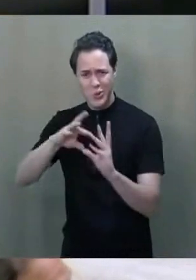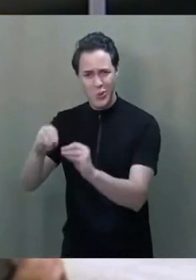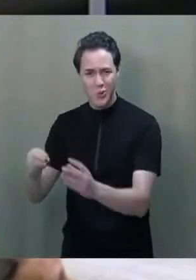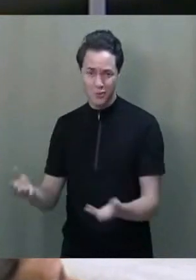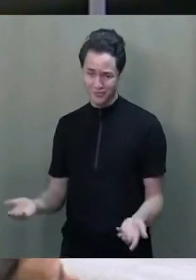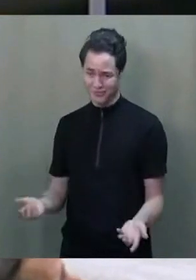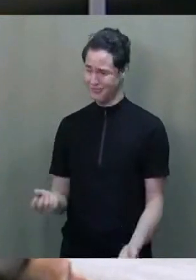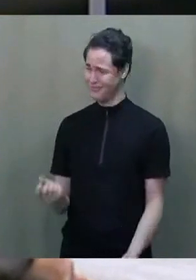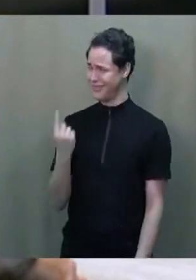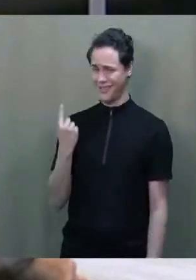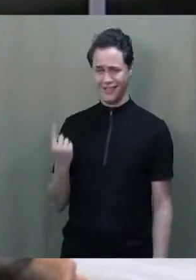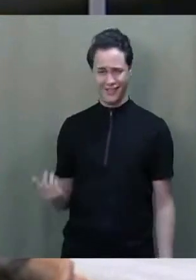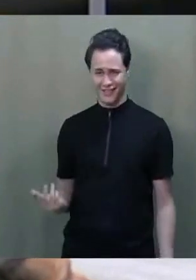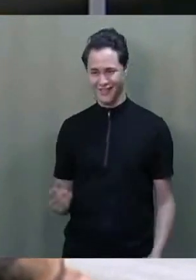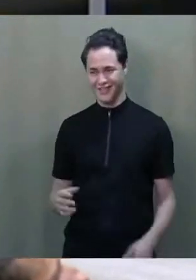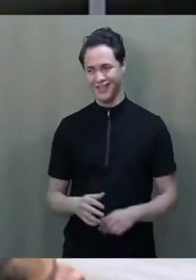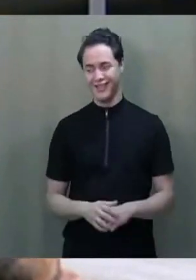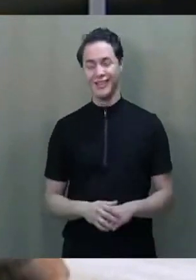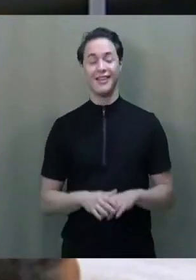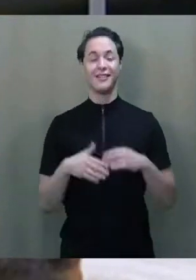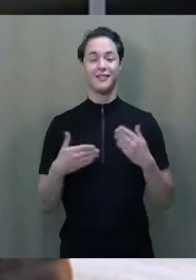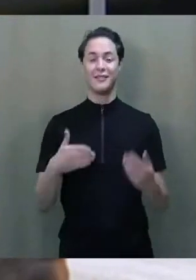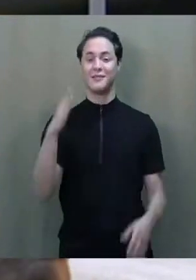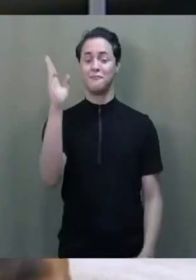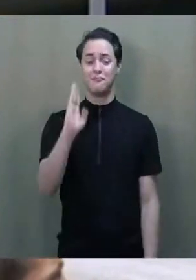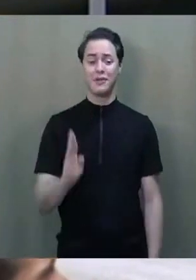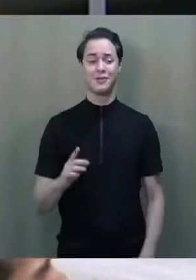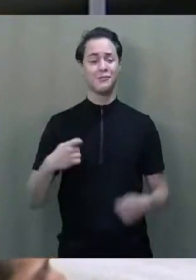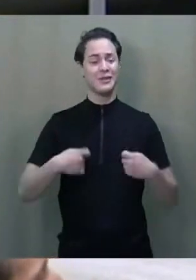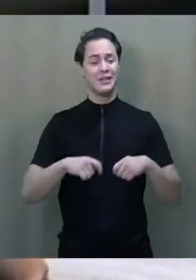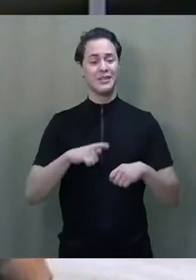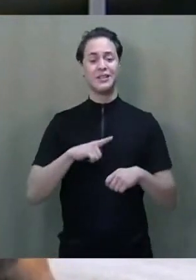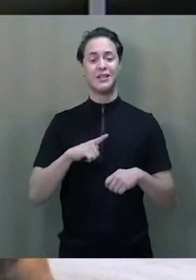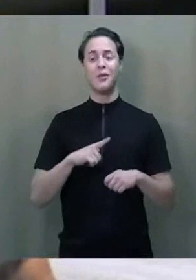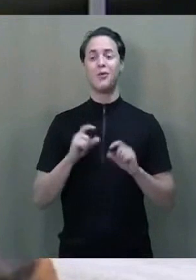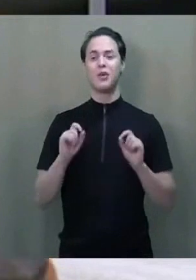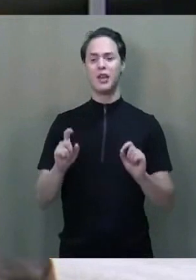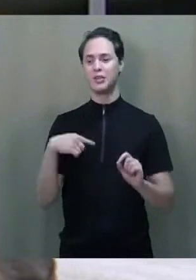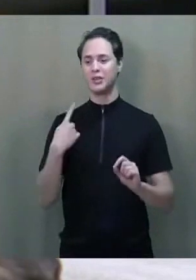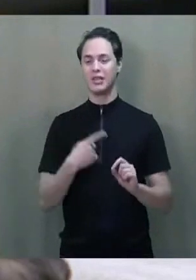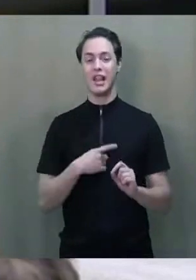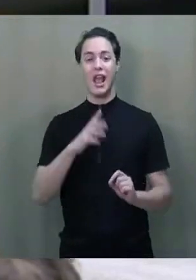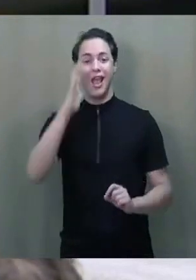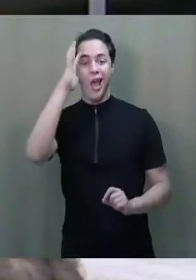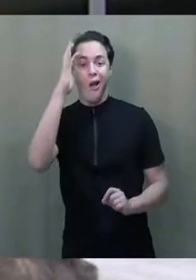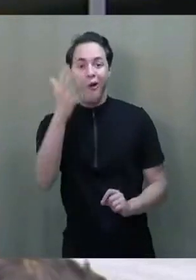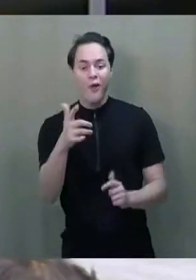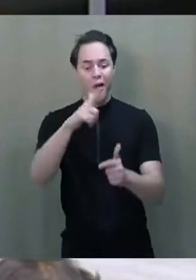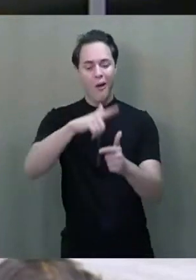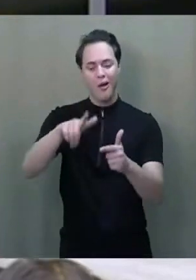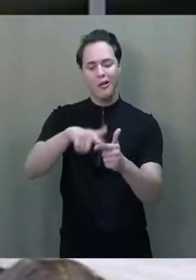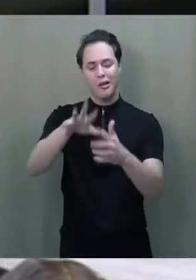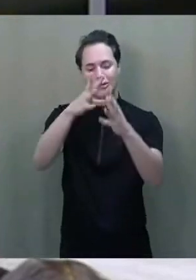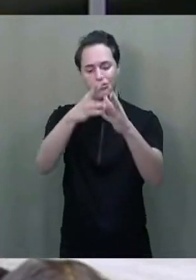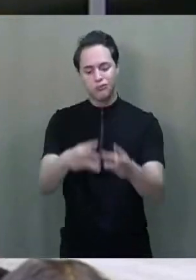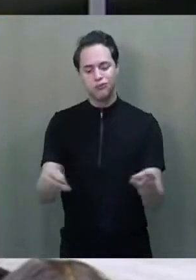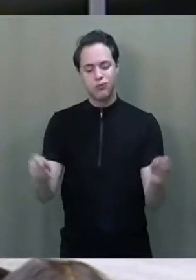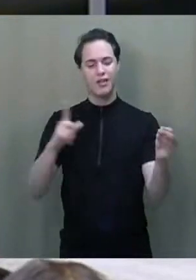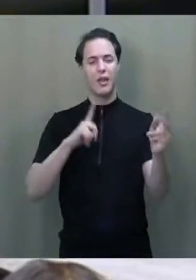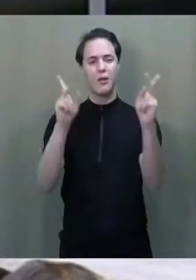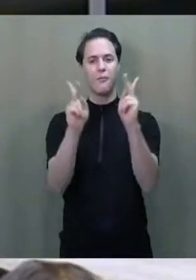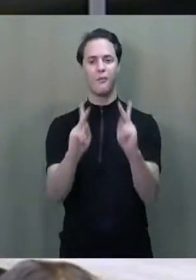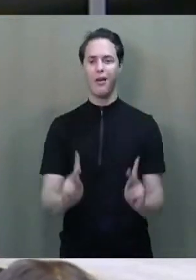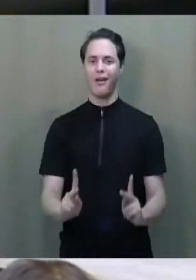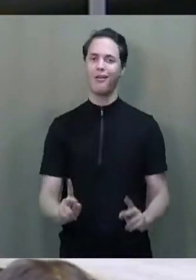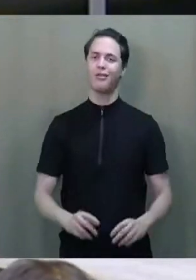Eu acho que o Brasil precisa ser pacificado nós temos a tarefa de unificar e